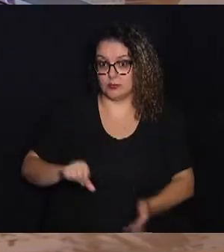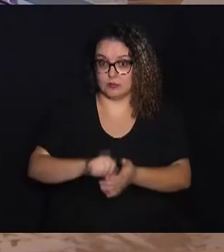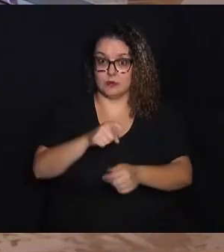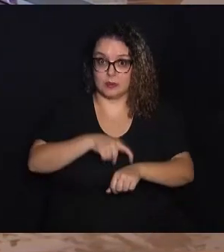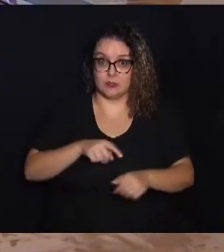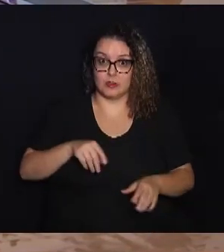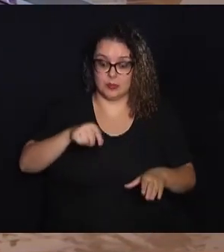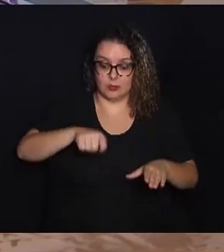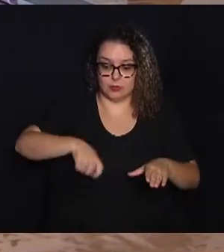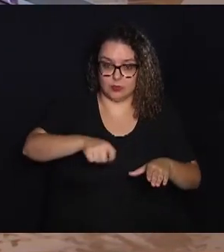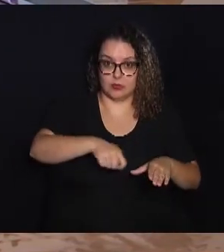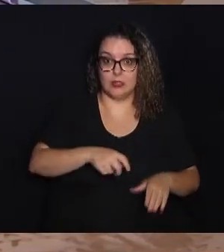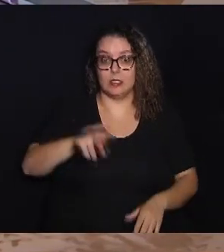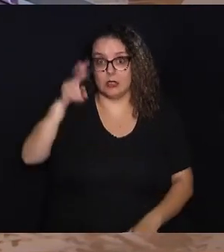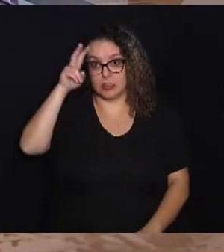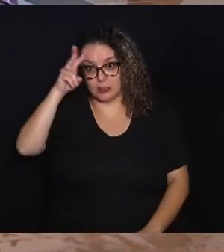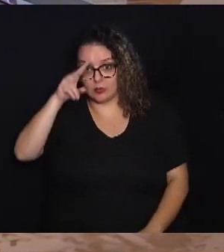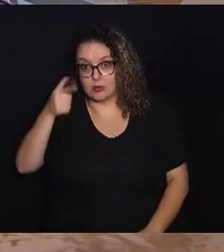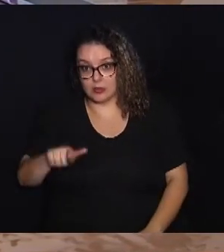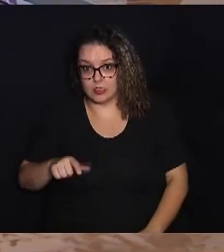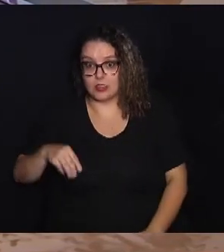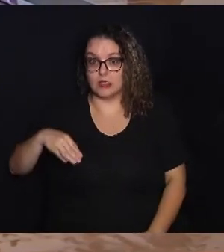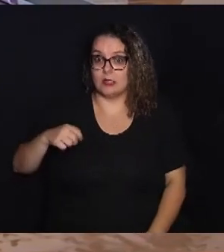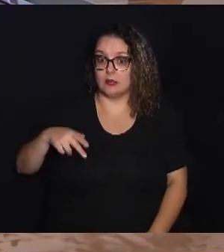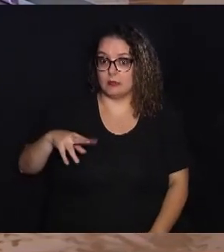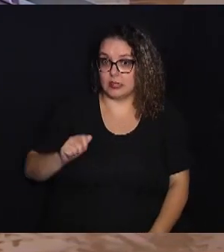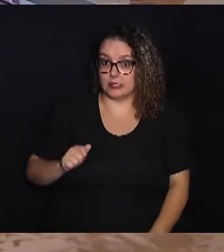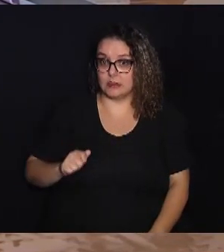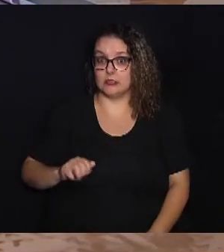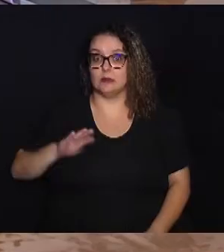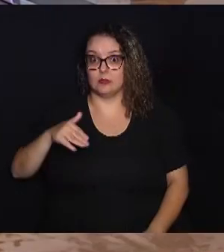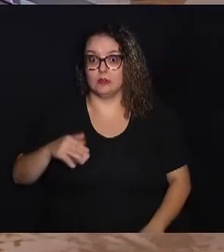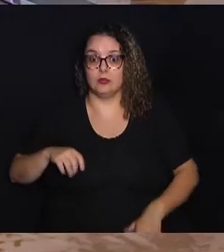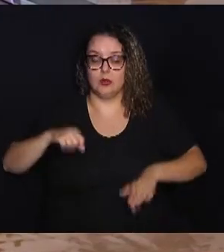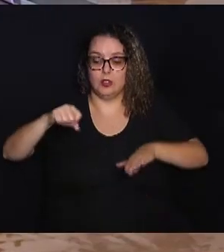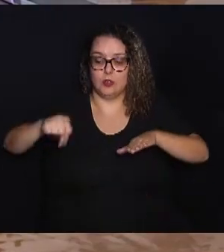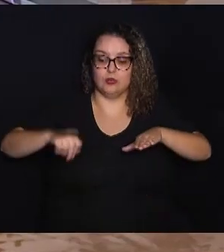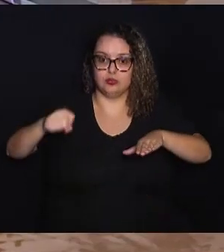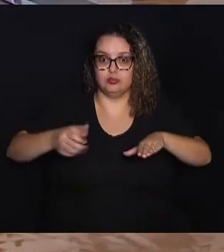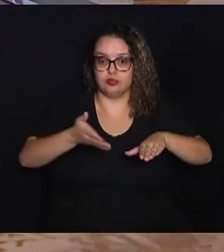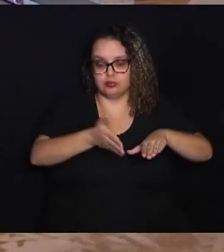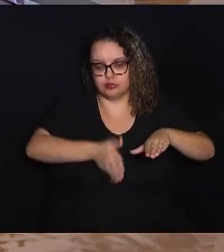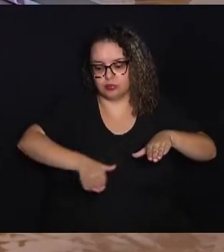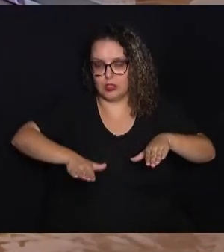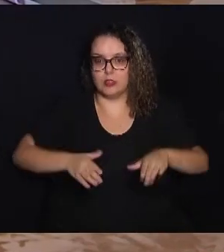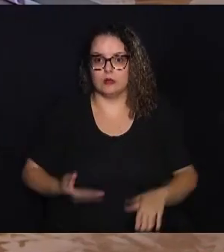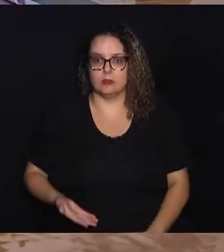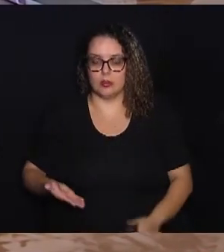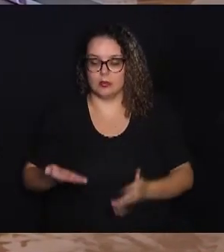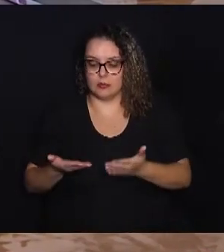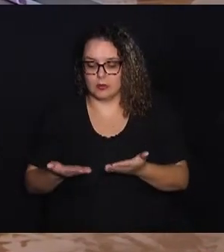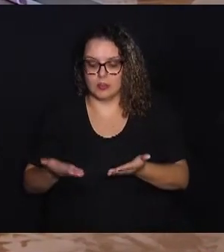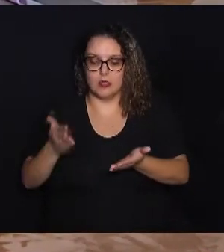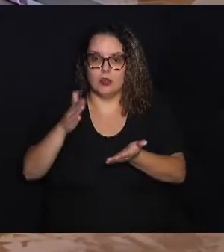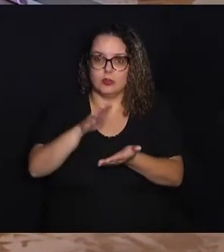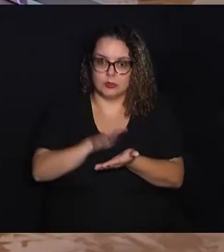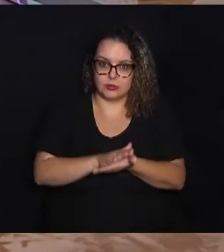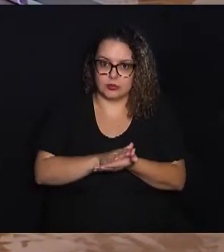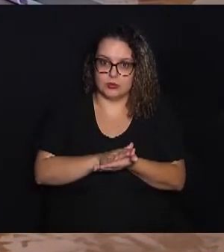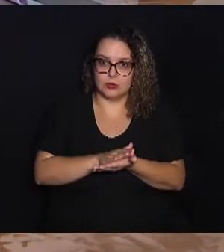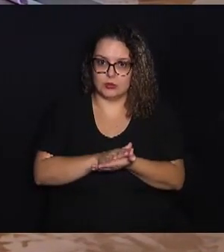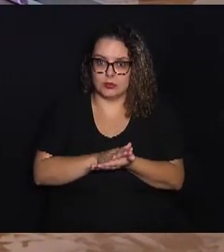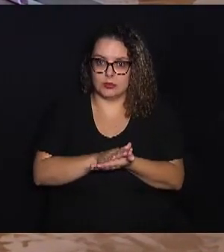braço, que é ela que vai fazer a maior parte da força. E a gente vai passar várias vezes